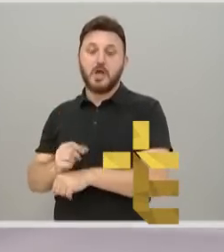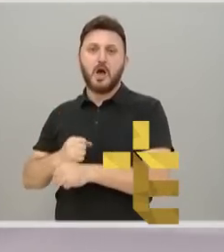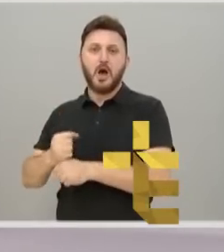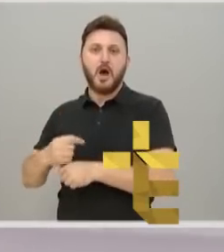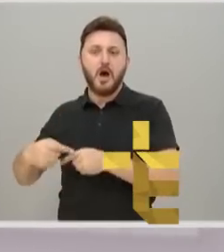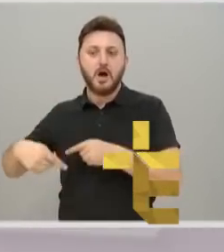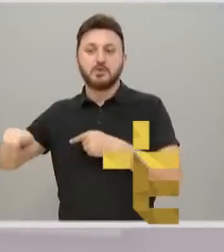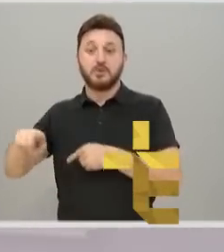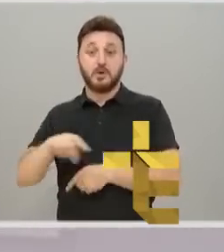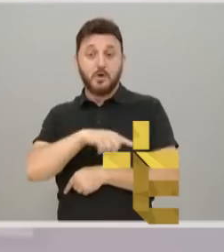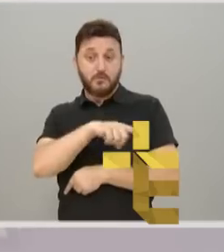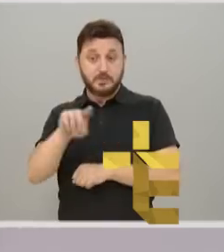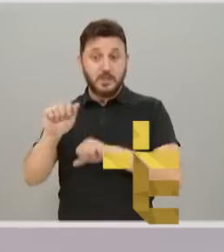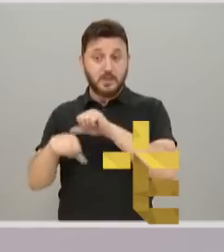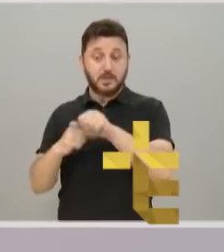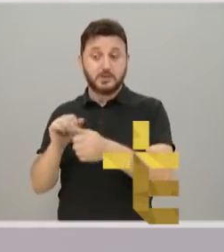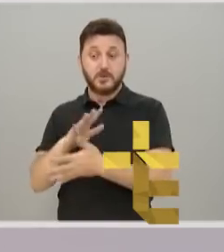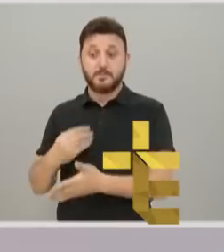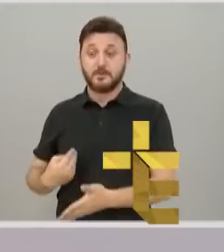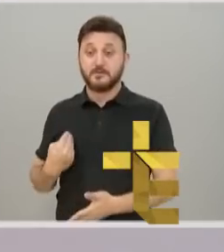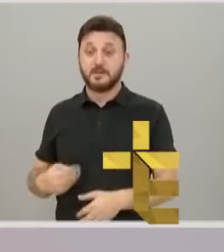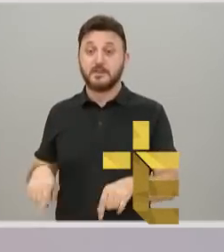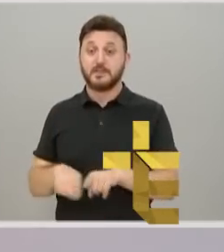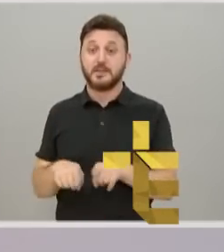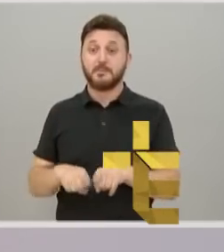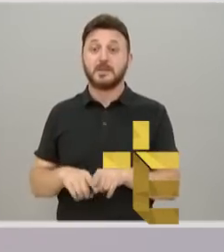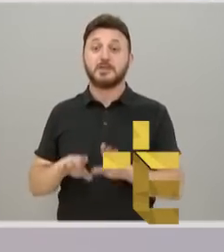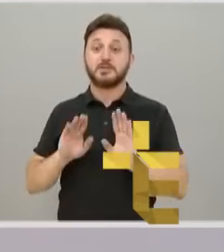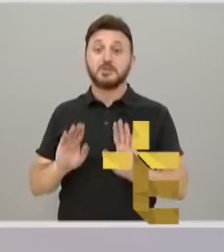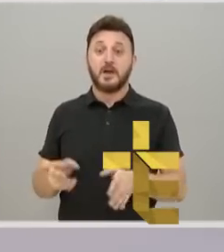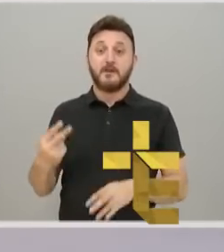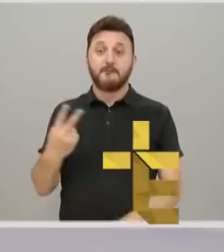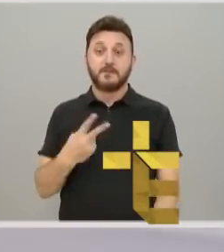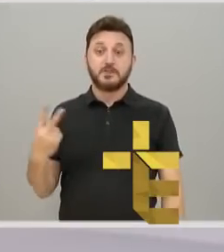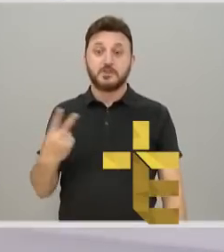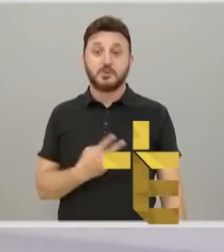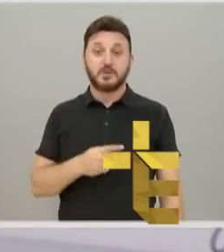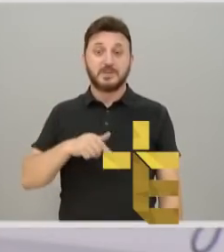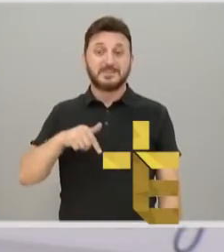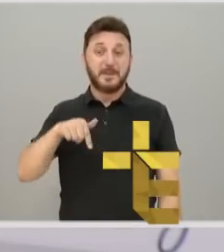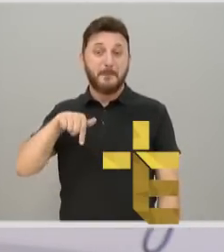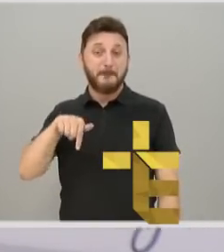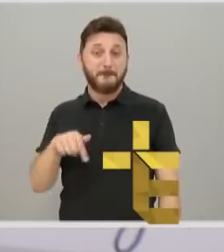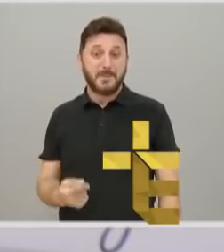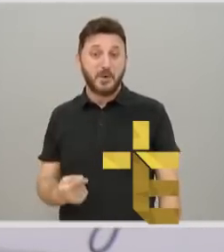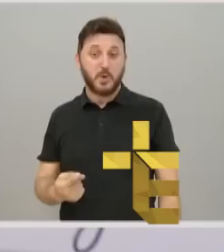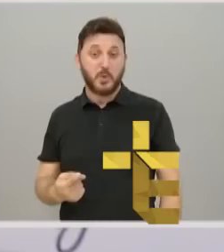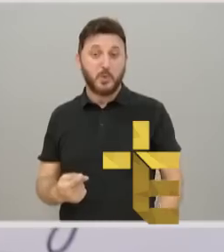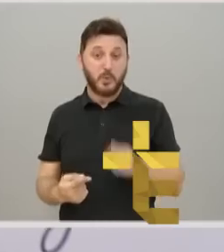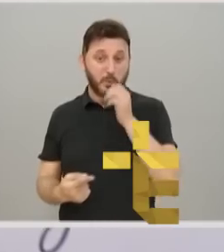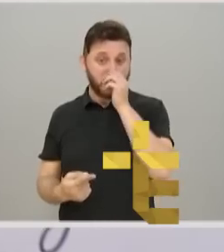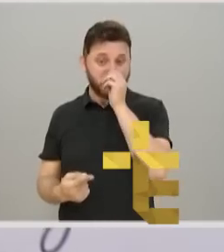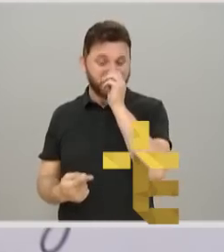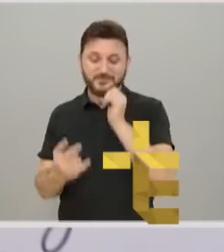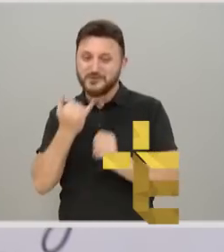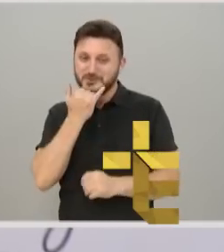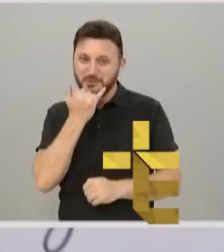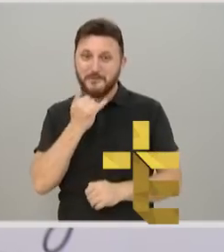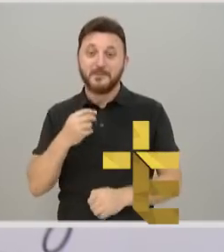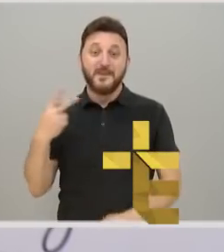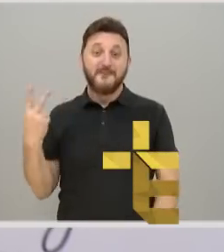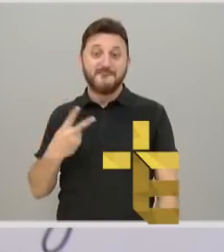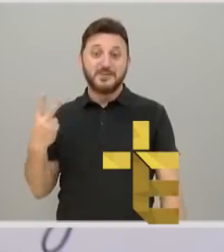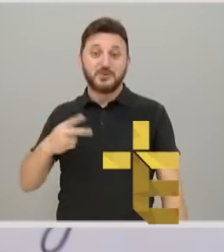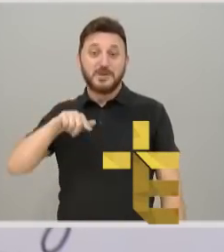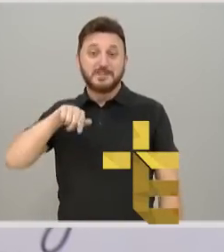atendidas. Você transforma a vida. Também arrecadados 22 toneladas, perdão, toneladas não,